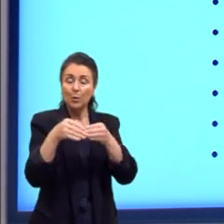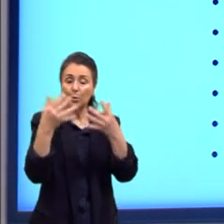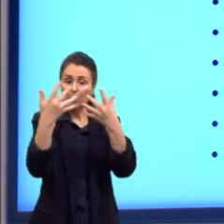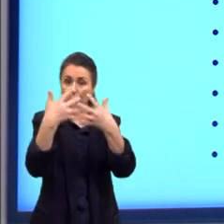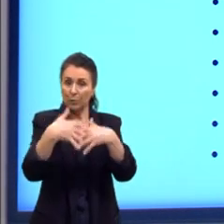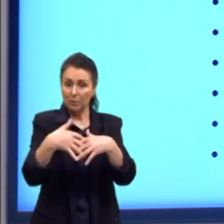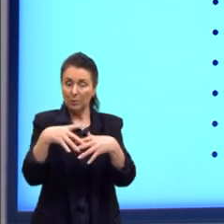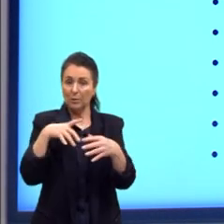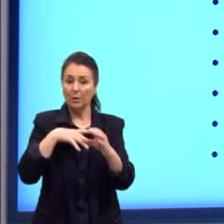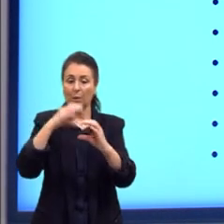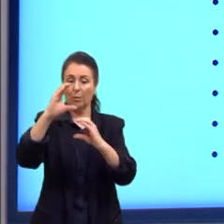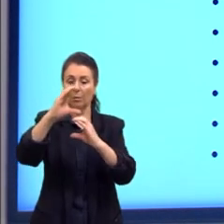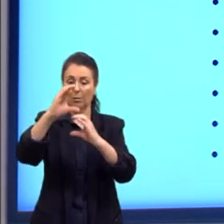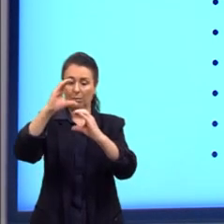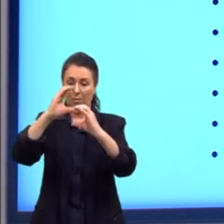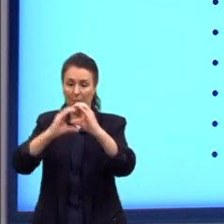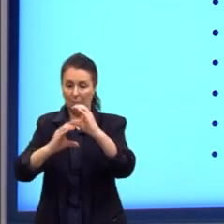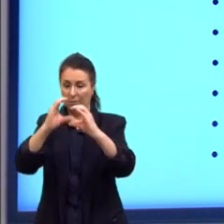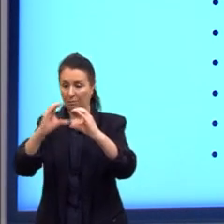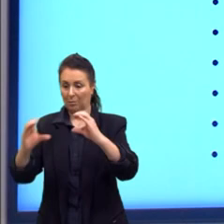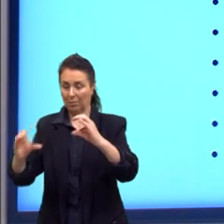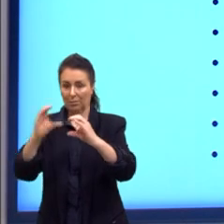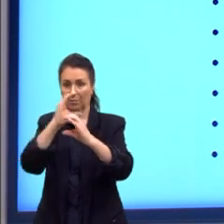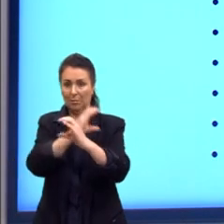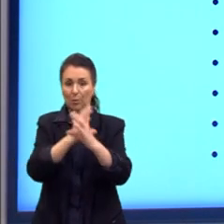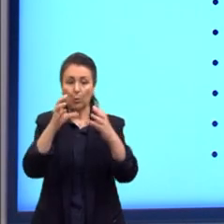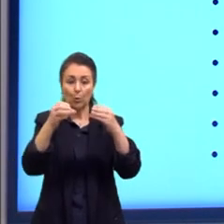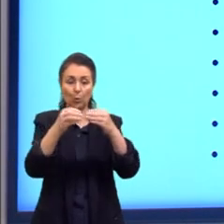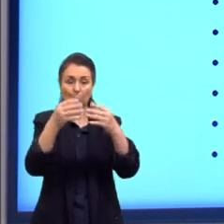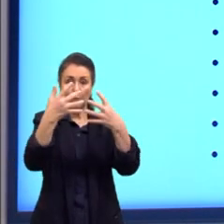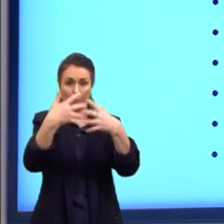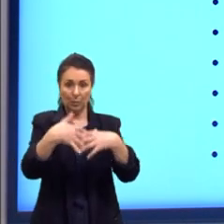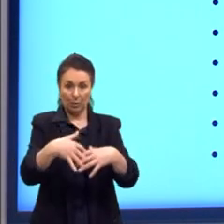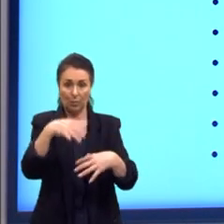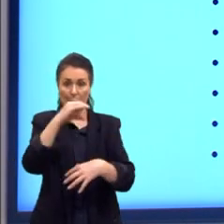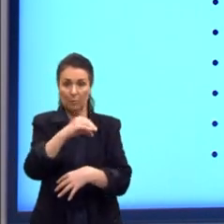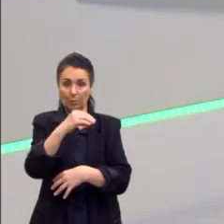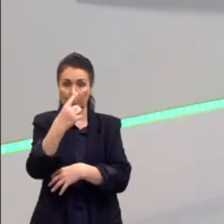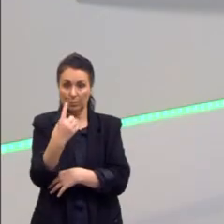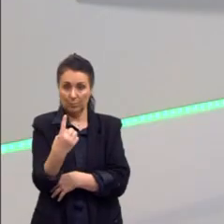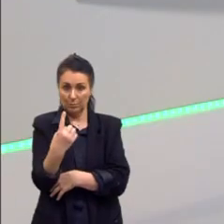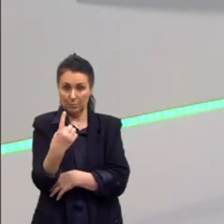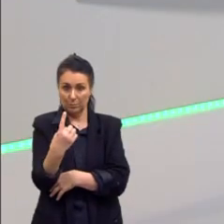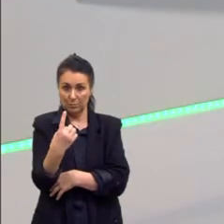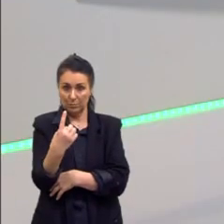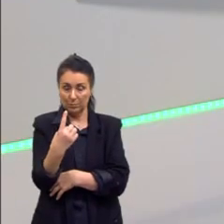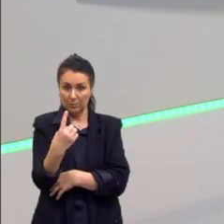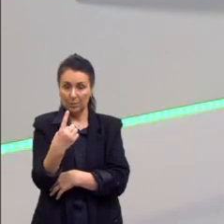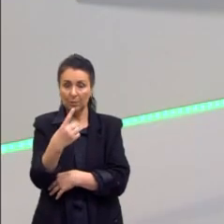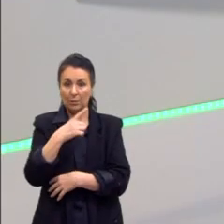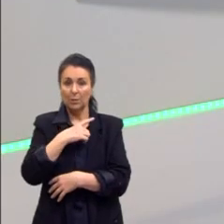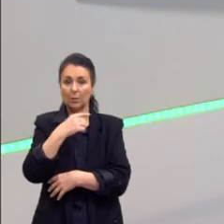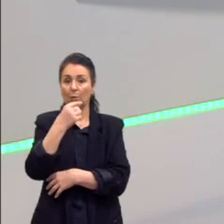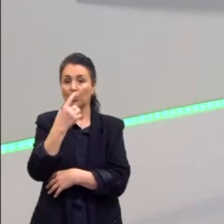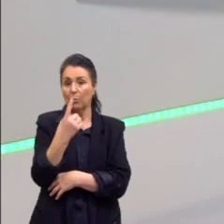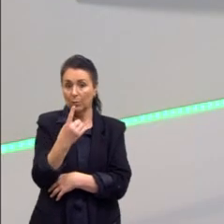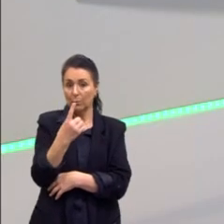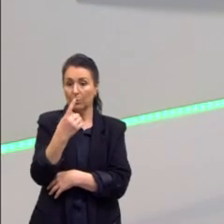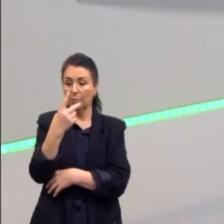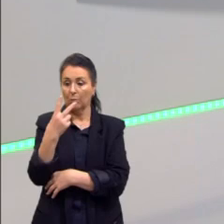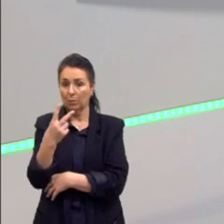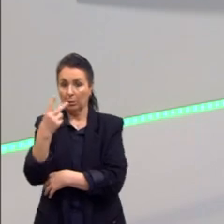exemplo eu tenho uma ramificação o meu grupo funcional tá no carbono um fato obrigatório não é um